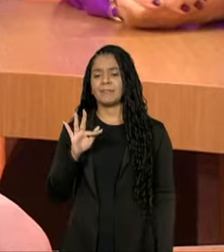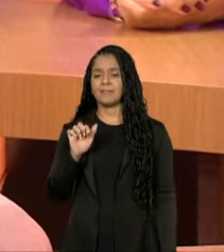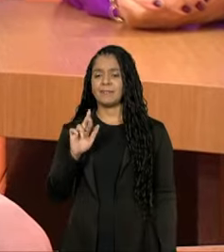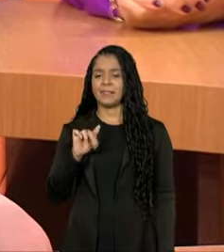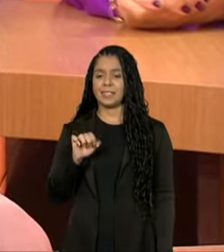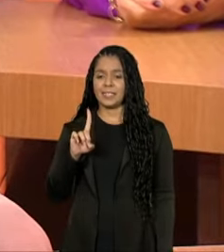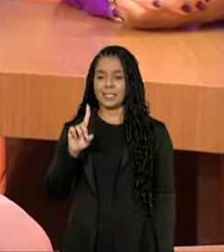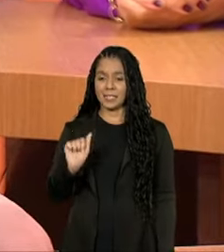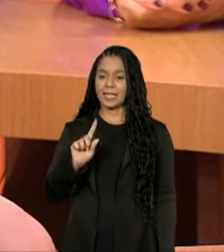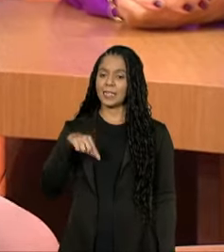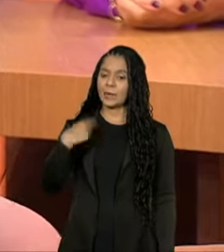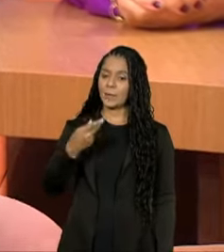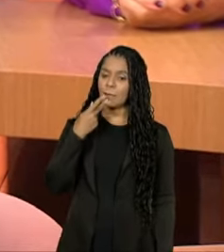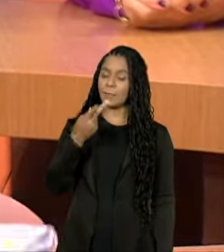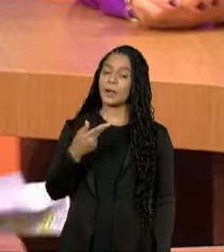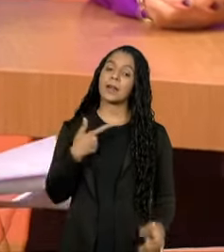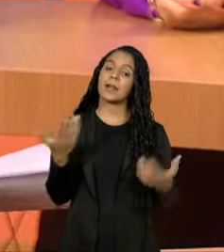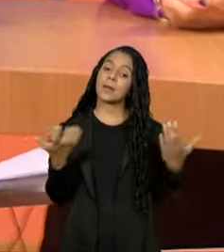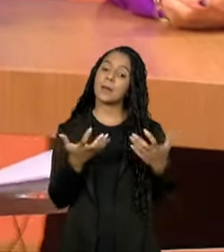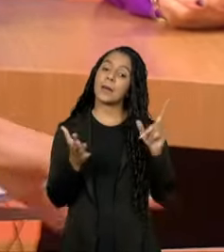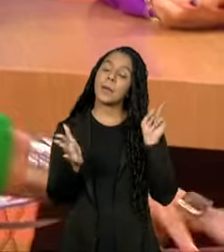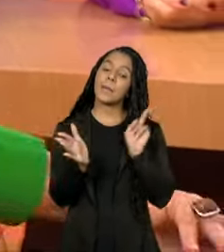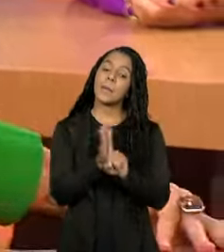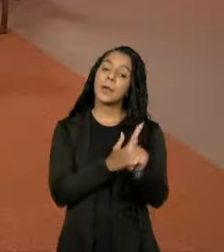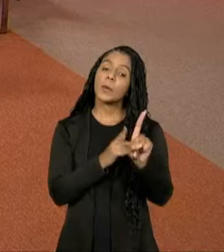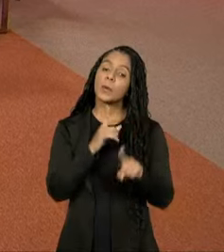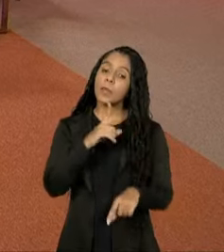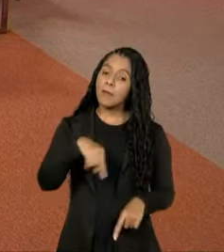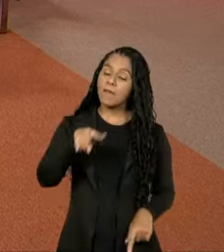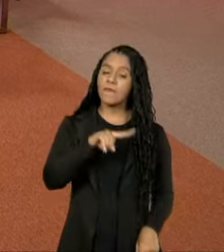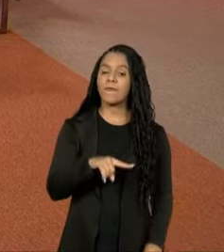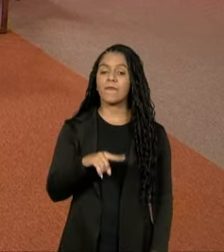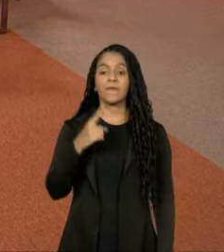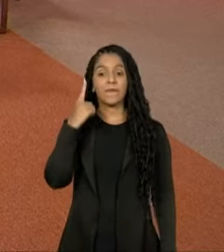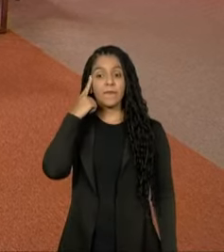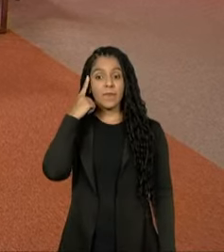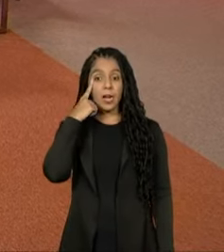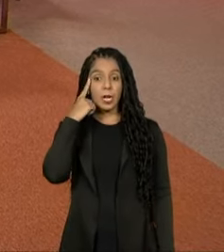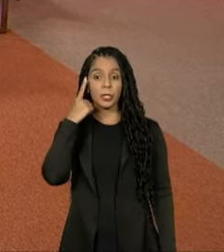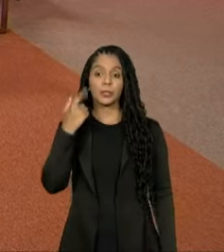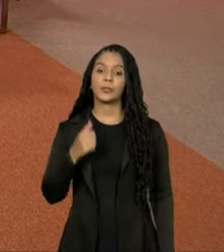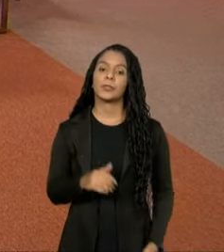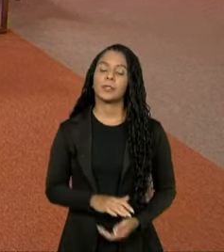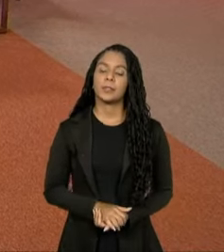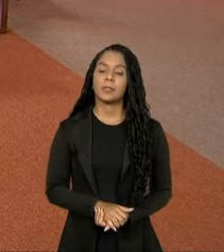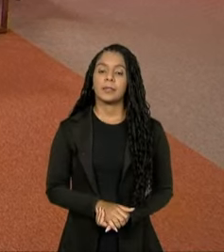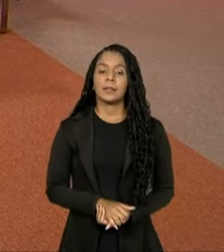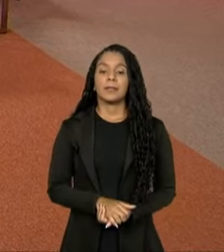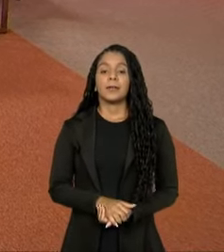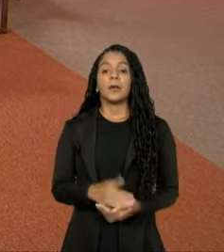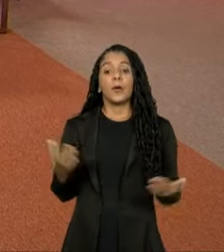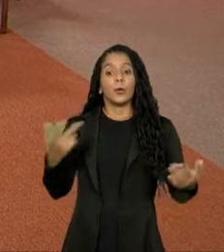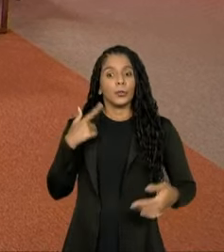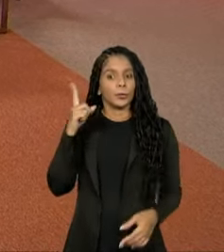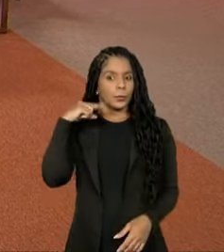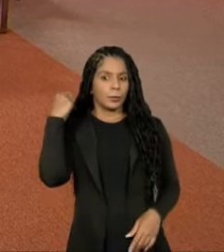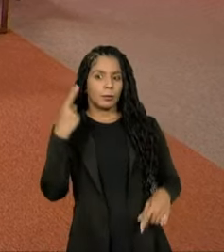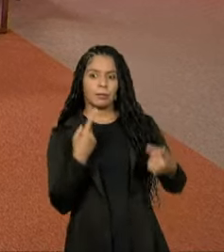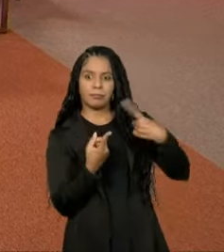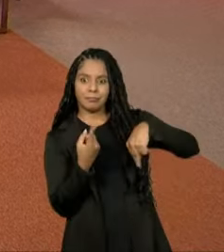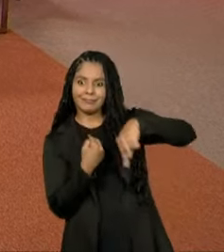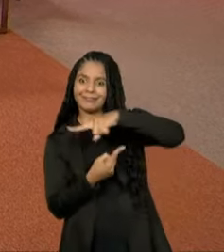daqui a pouquinho, gente. Agora, eu queria perguntar assim para você, Freixo. É que o Freixo voltou que nem uma doida aqui hoje, gente. Parece